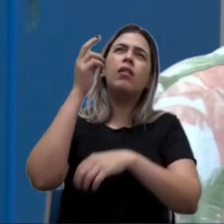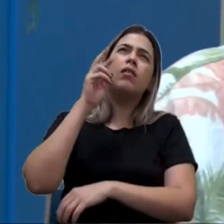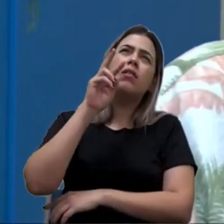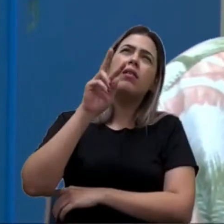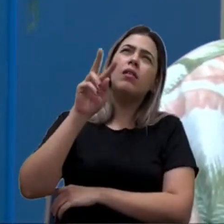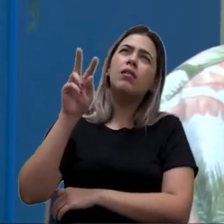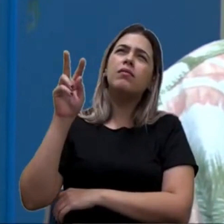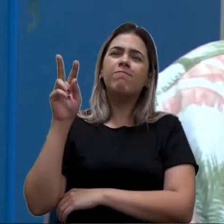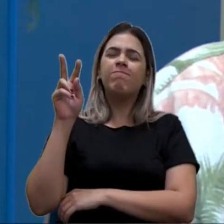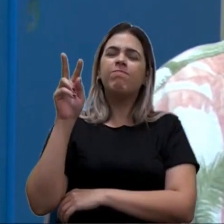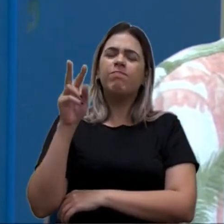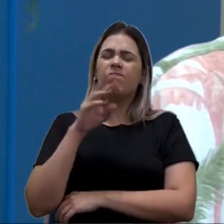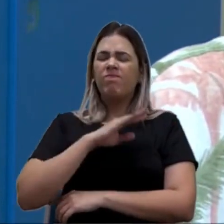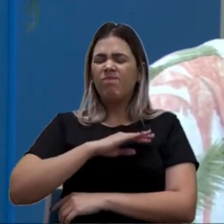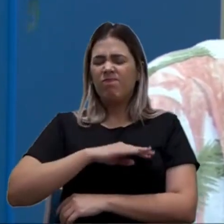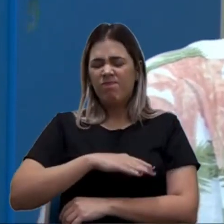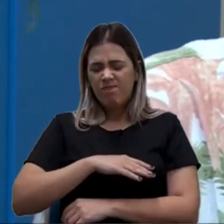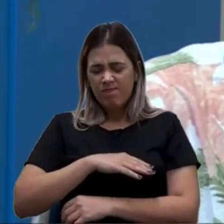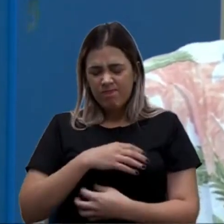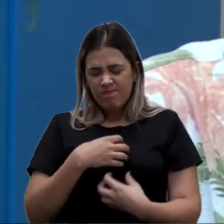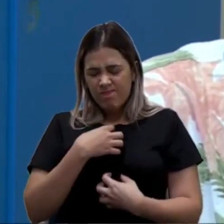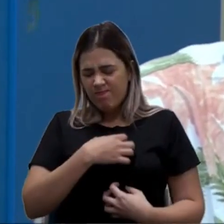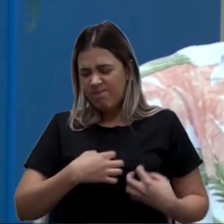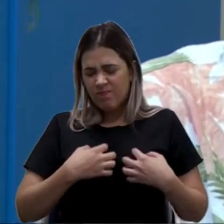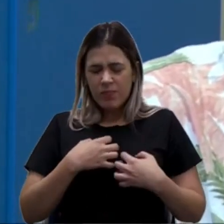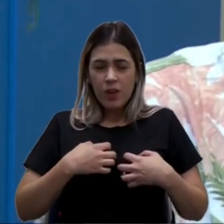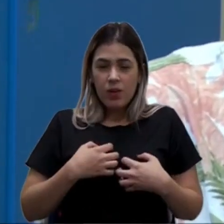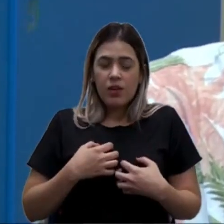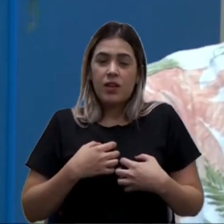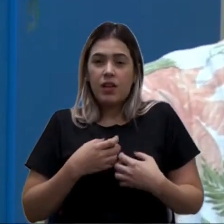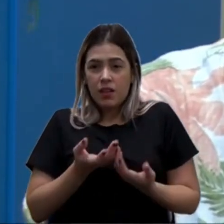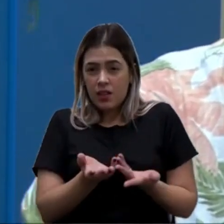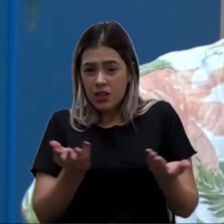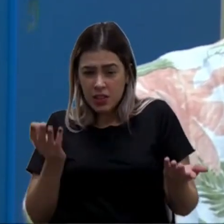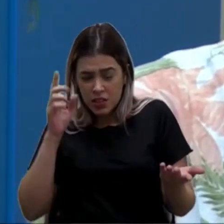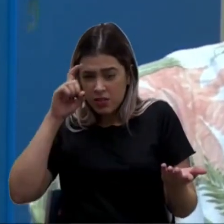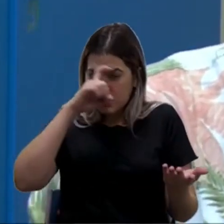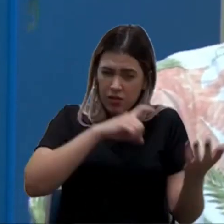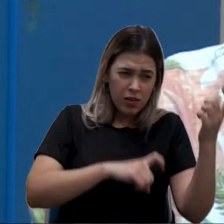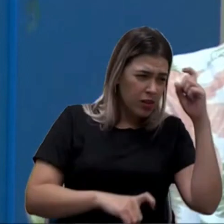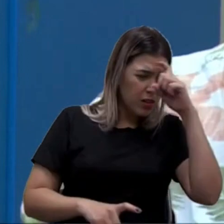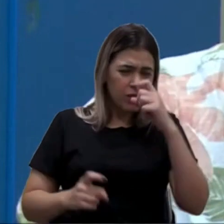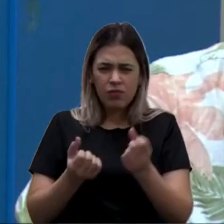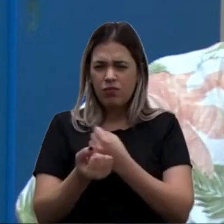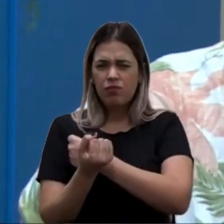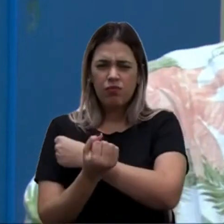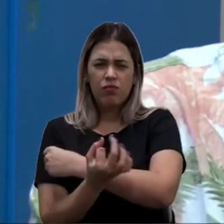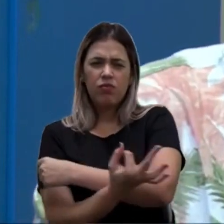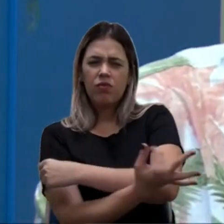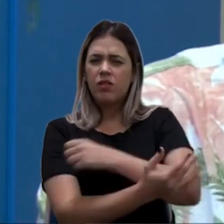o calor me enfada ele vem das Pedras que afloram por todos os lados como planta rasteira